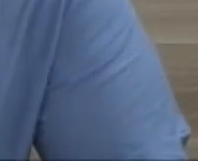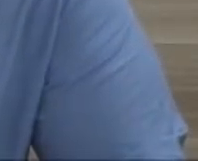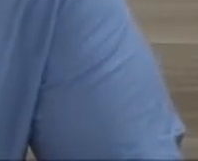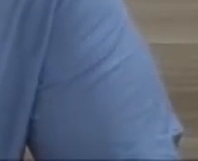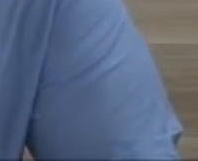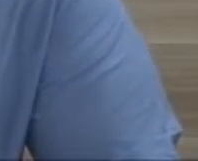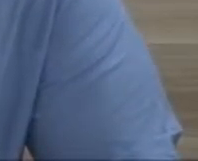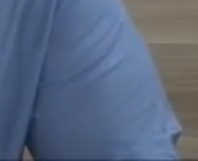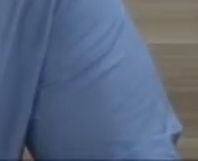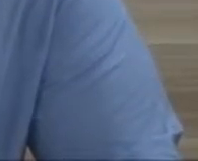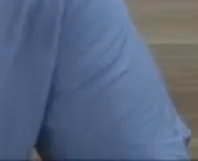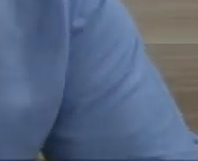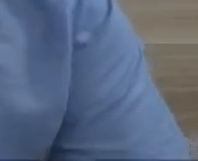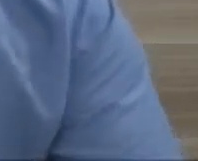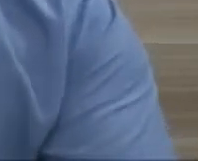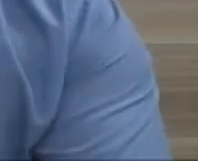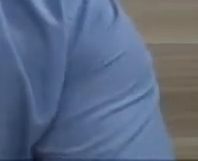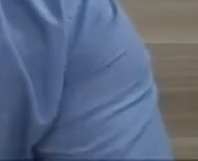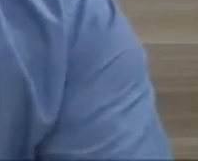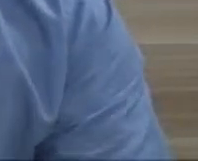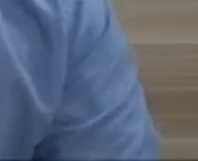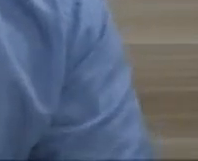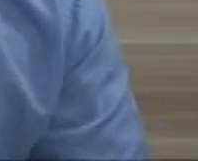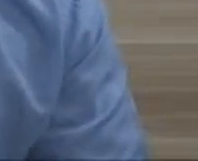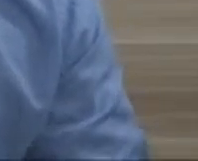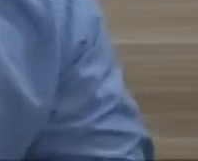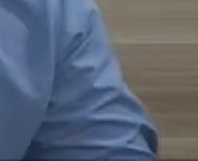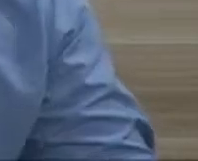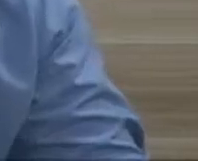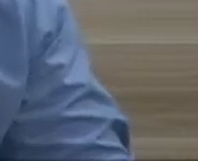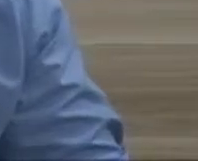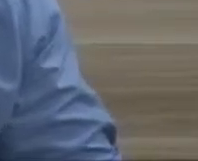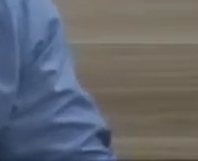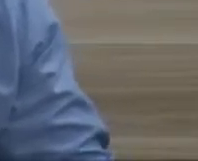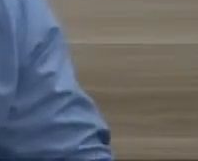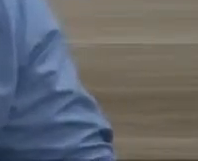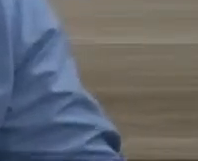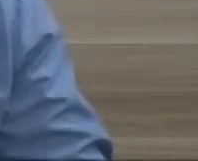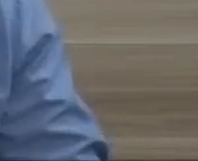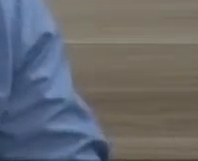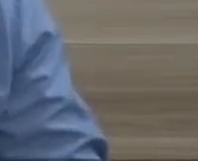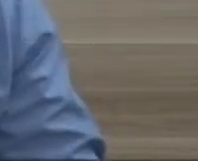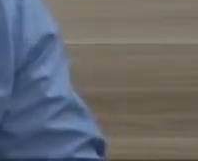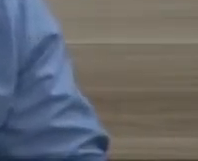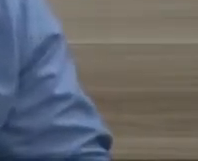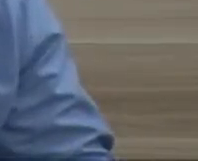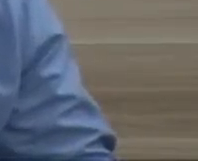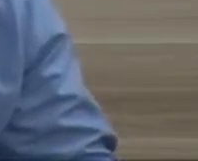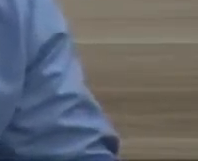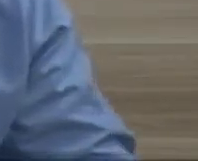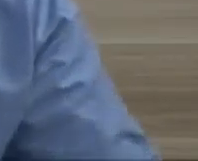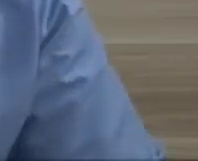Rubi Moradias, e foi convidado, foi enviado um